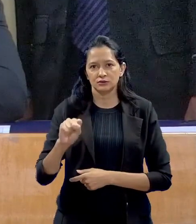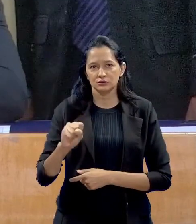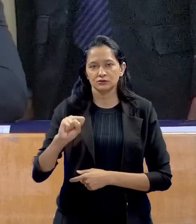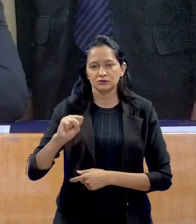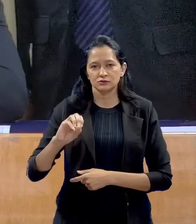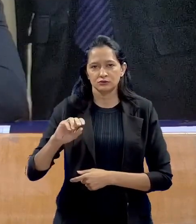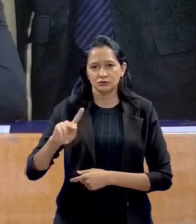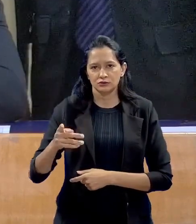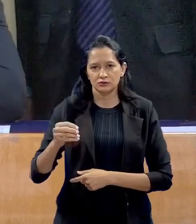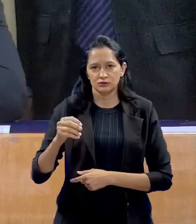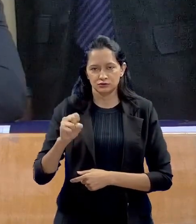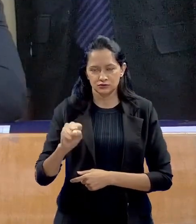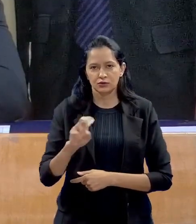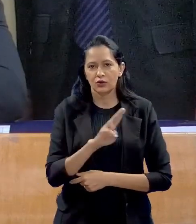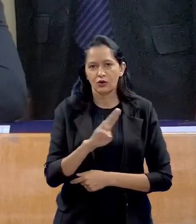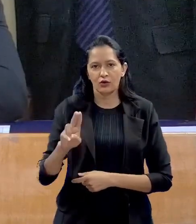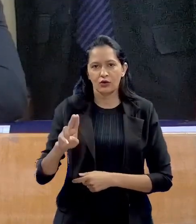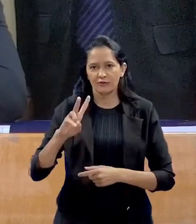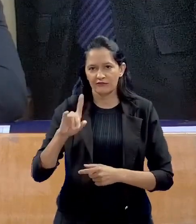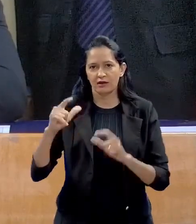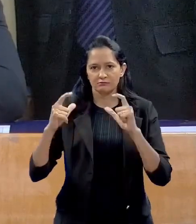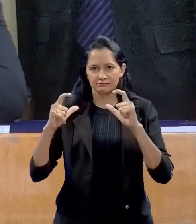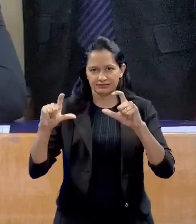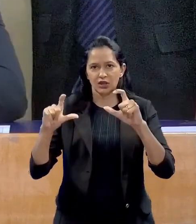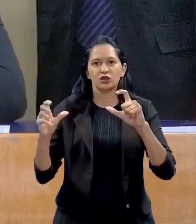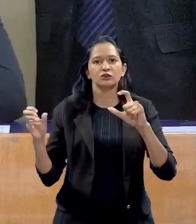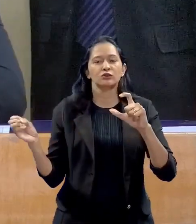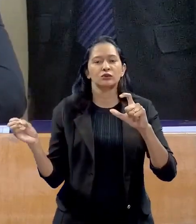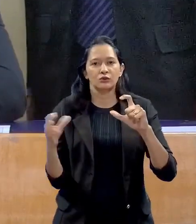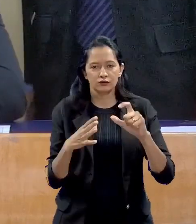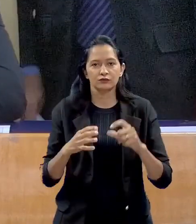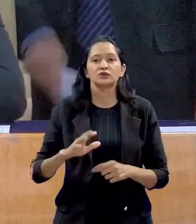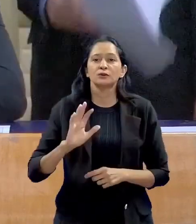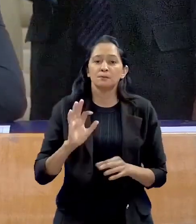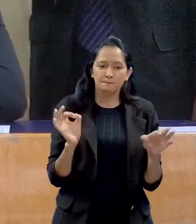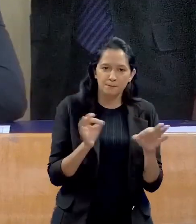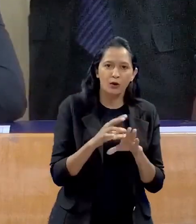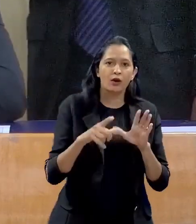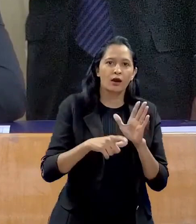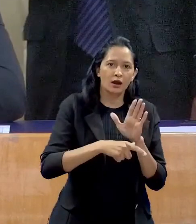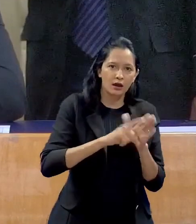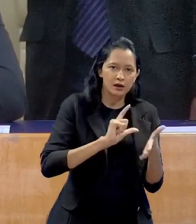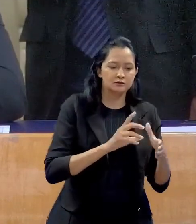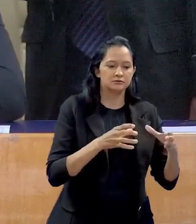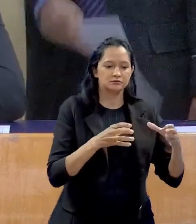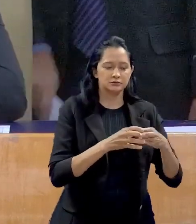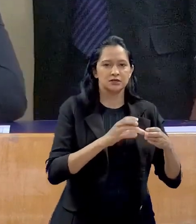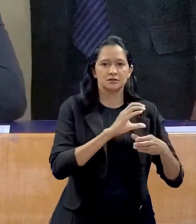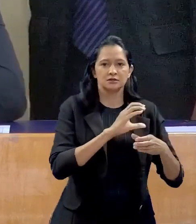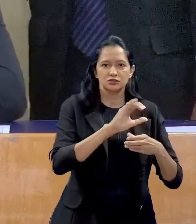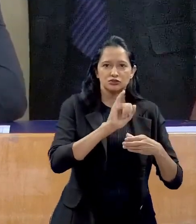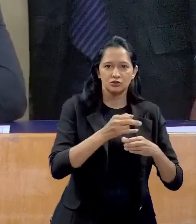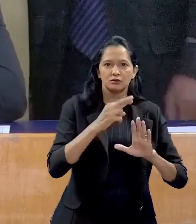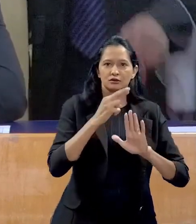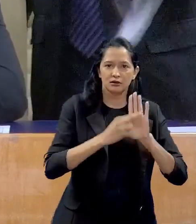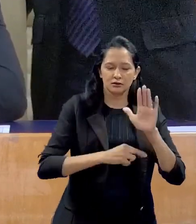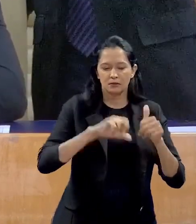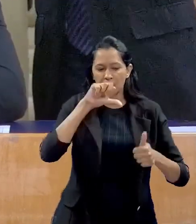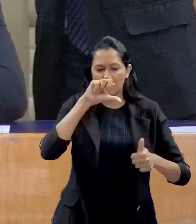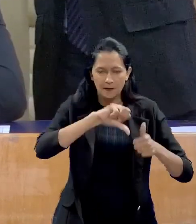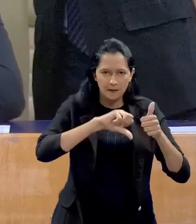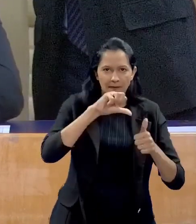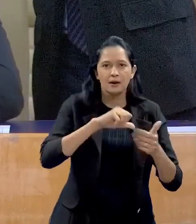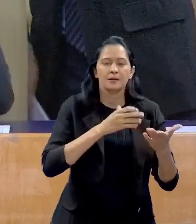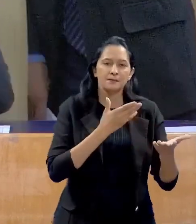rua Nilson José, APM3, Goiânia. Passou pela Comissão de Constituição, Justiça e Redação, teve como relator o ilustre vereador Paulo